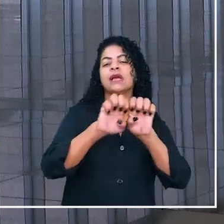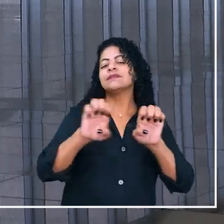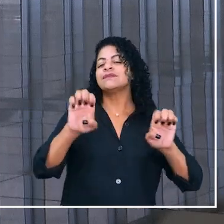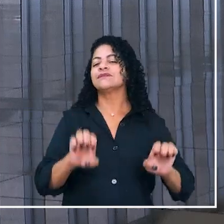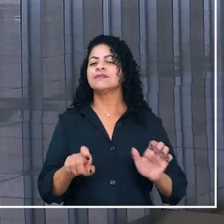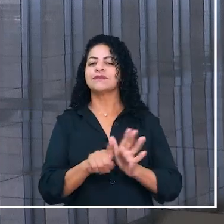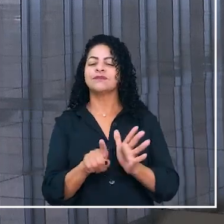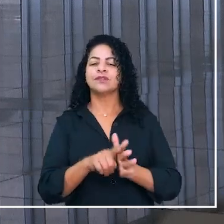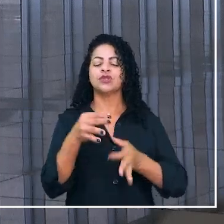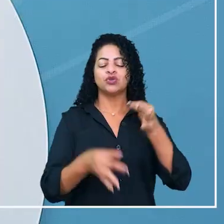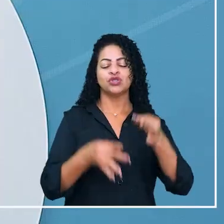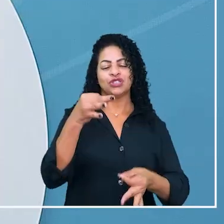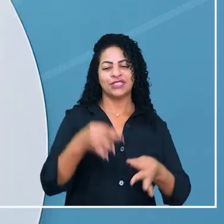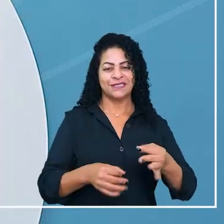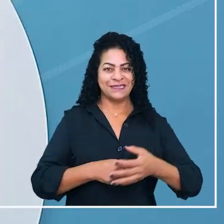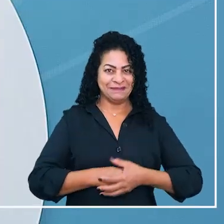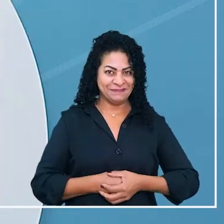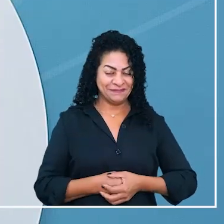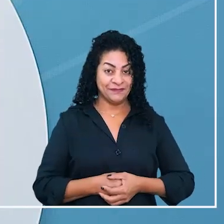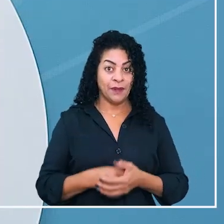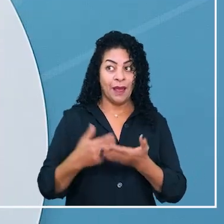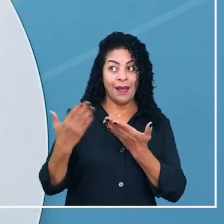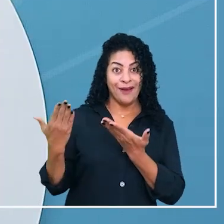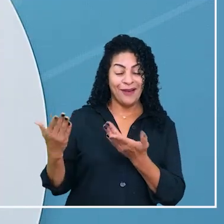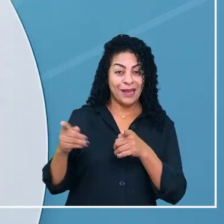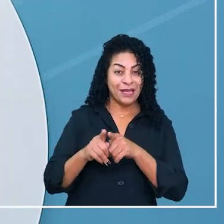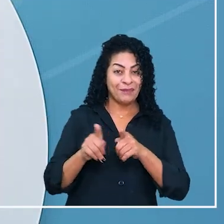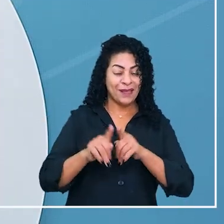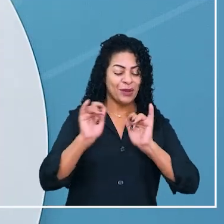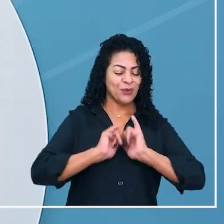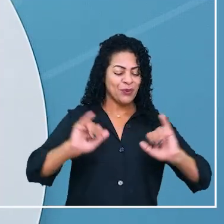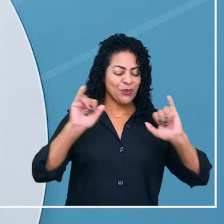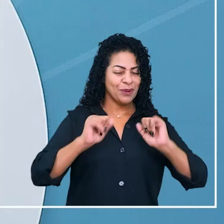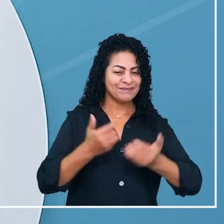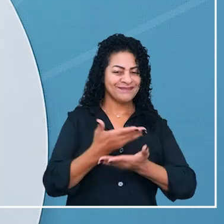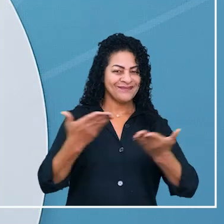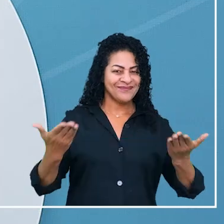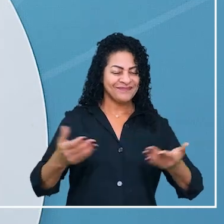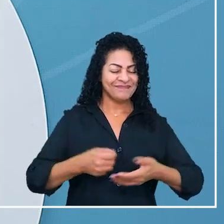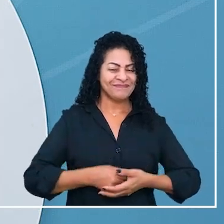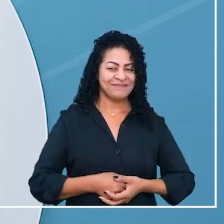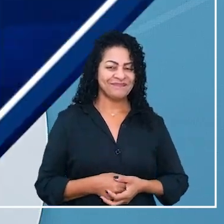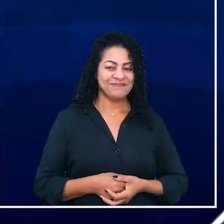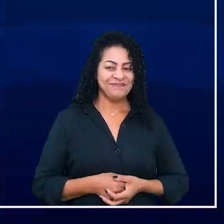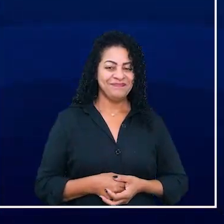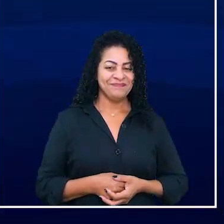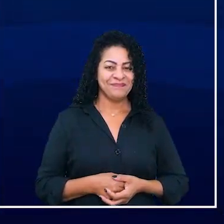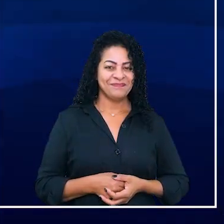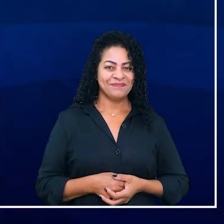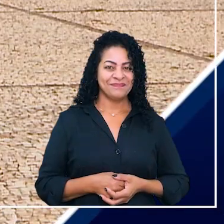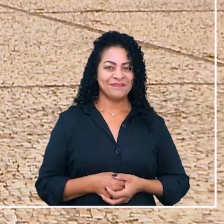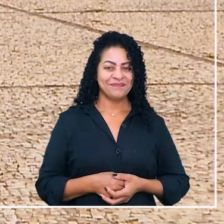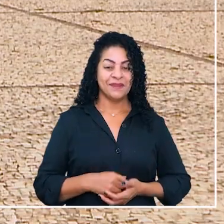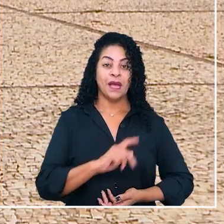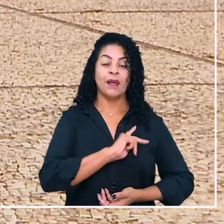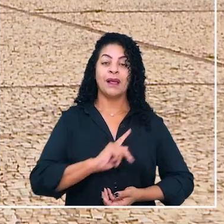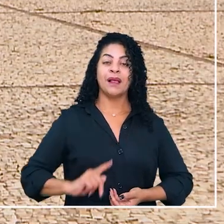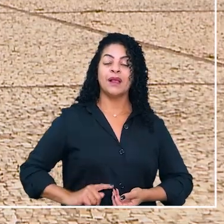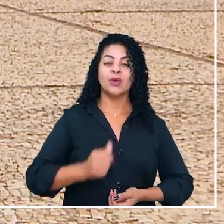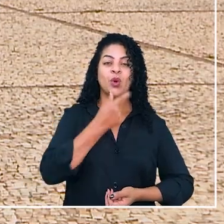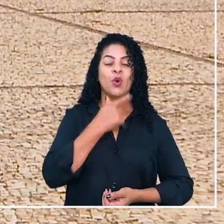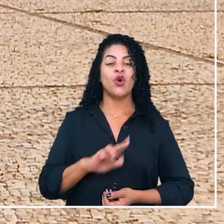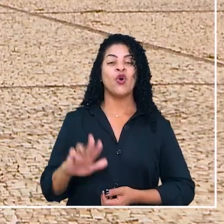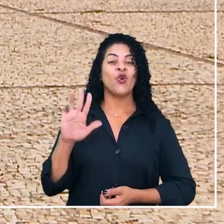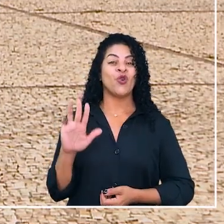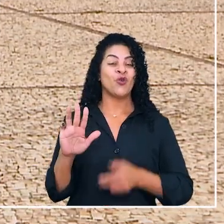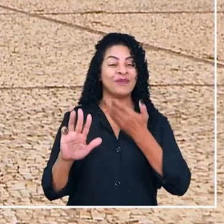Poder Judiciário. Veja agora outras notícias da semana na Justiça do Trabalho. O presidente da República,